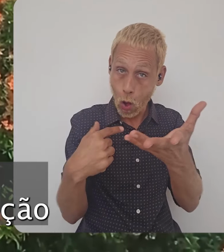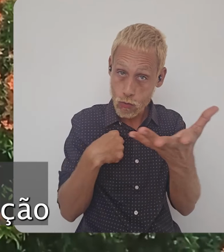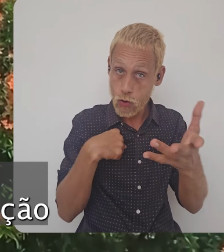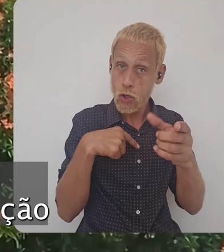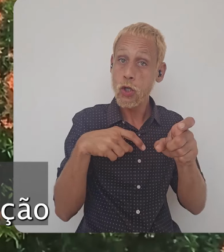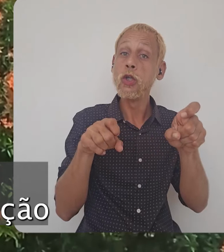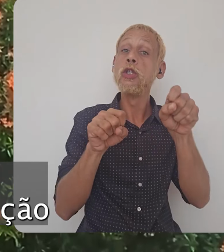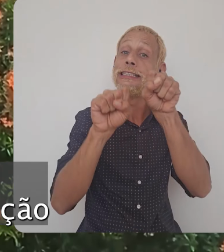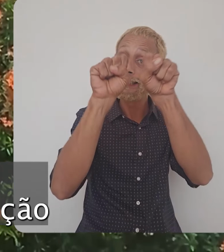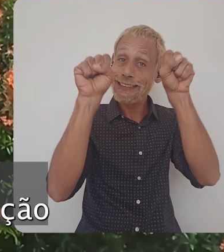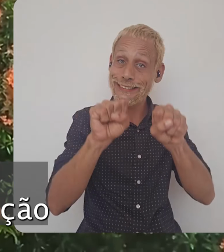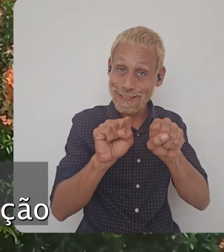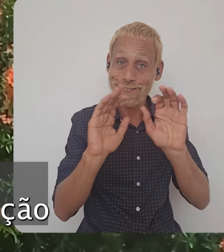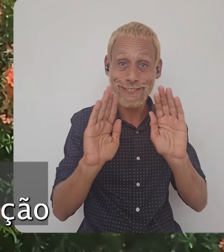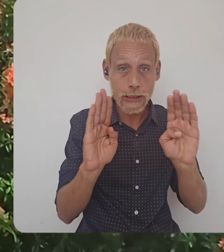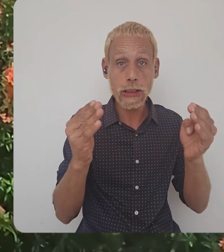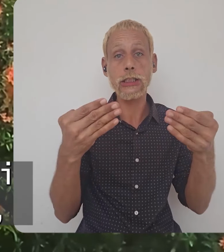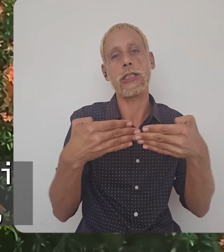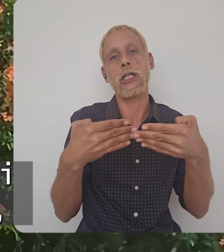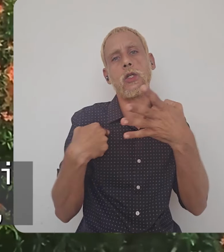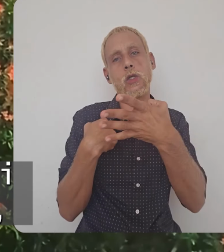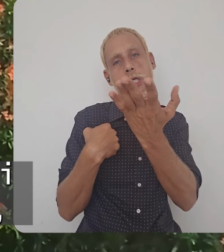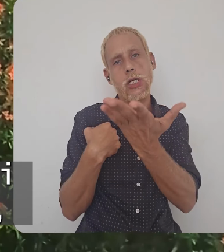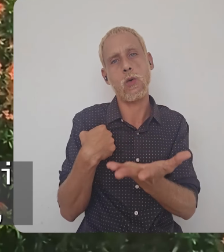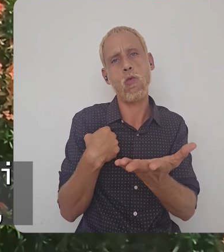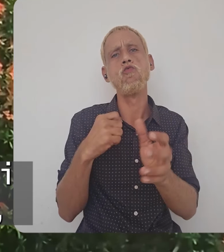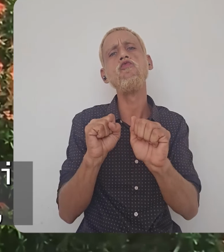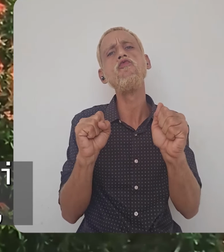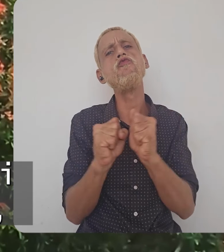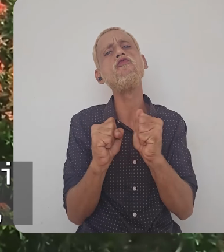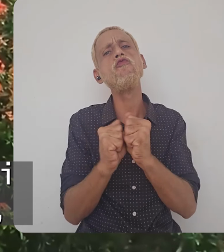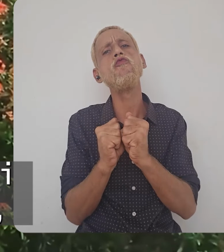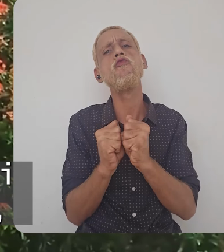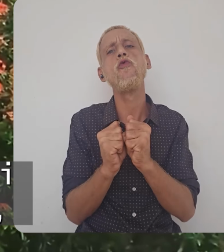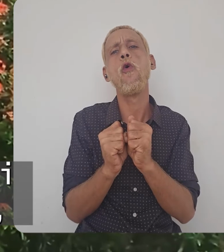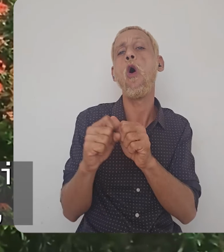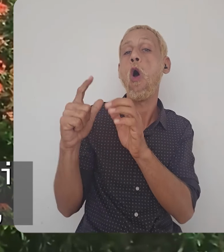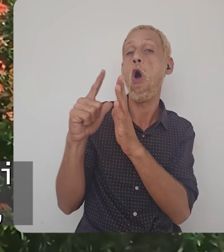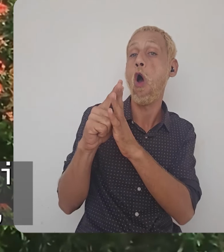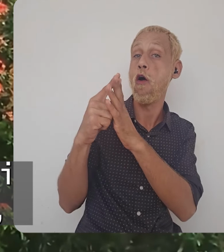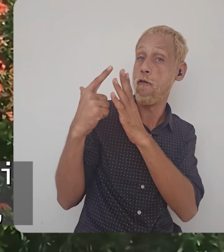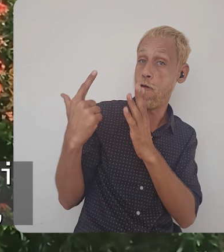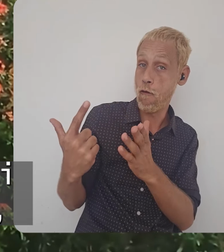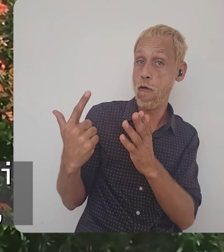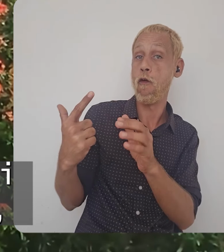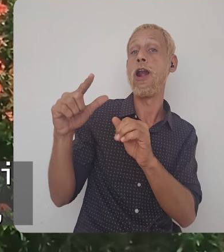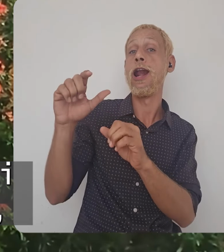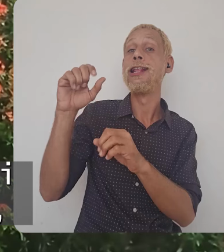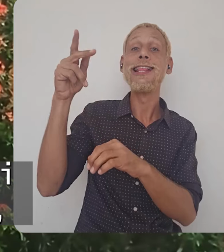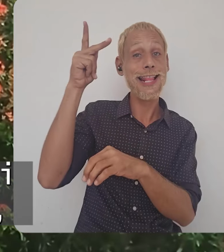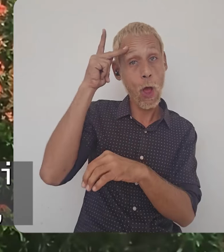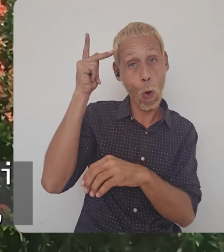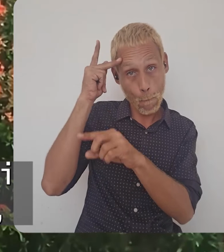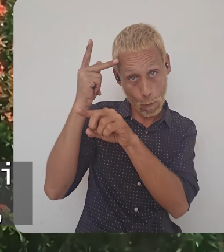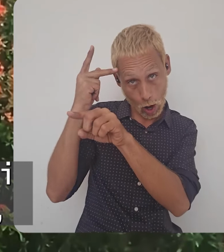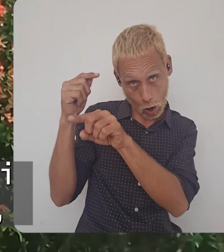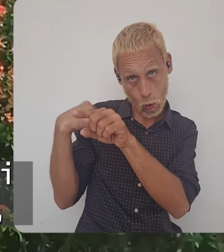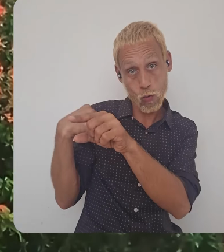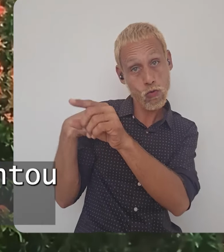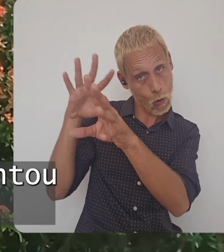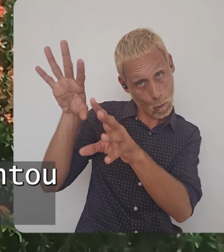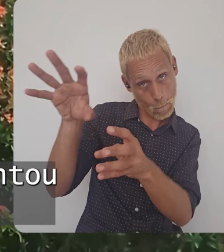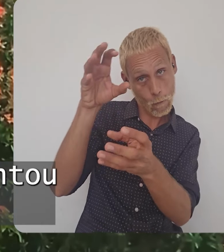levadas para um outro setor, um setor de digitação, que usava um sistema fechado que foi adquirido junto à Folha